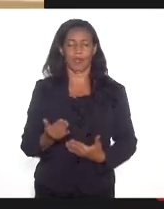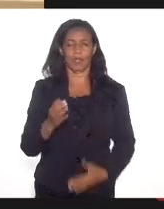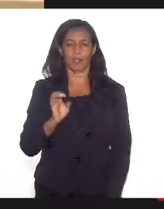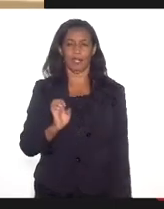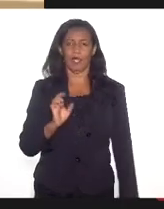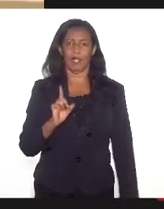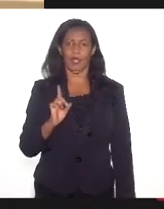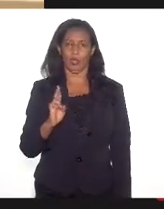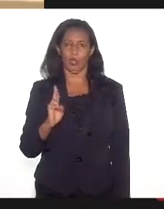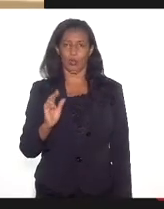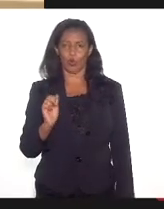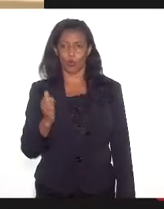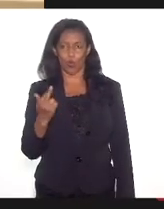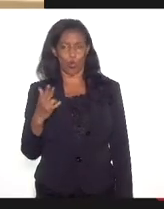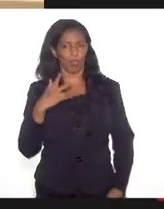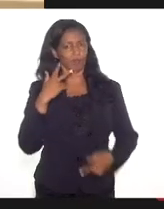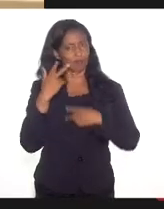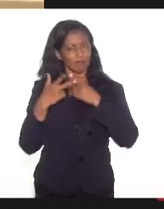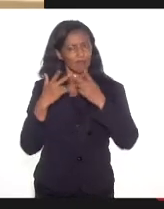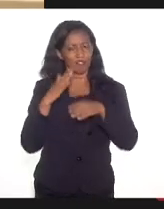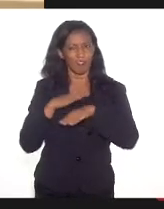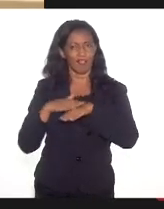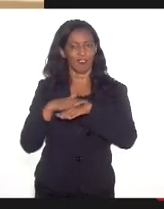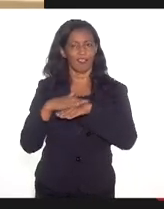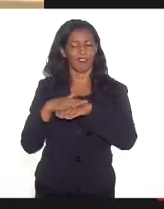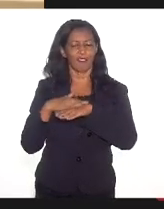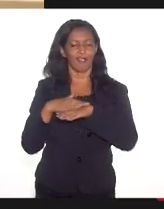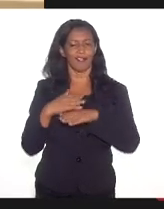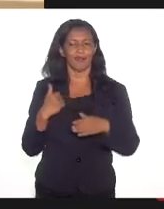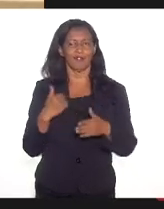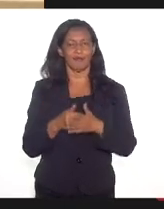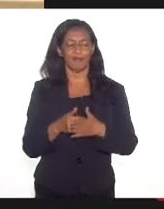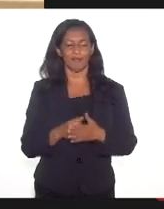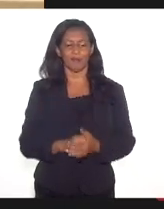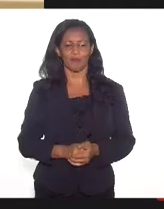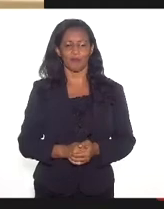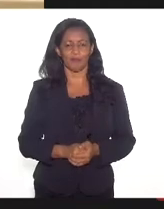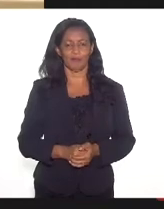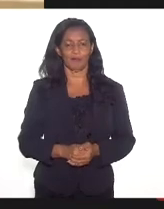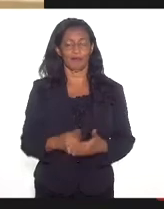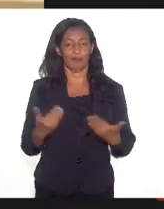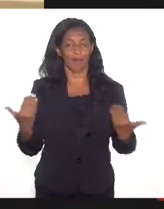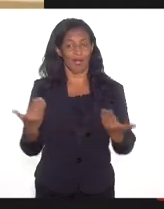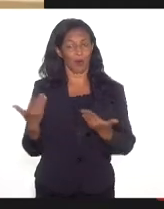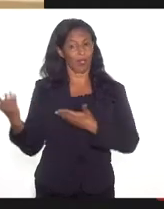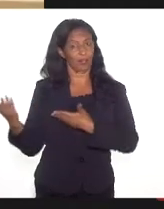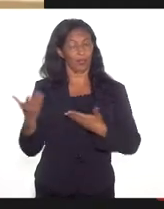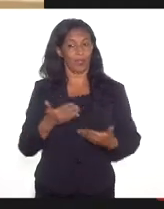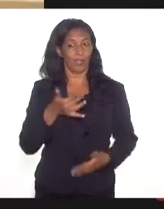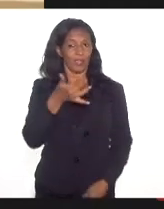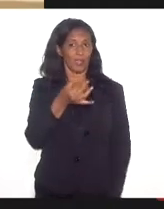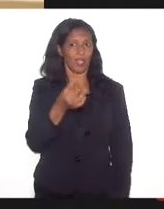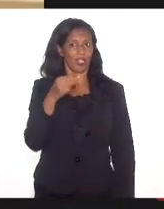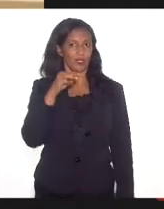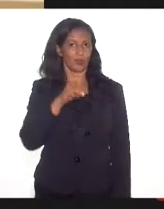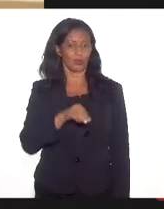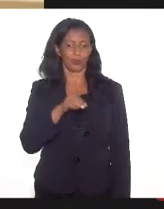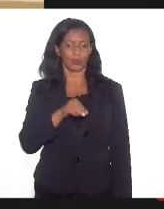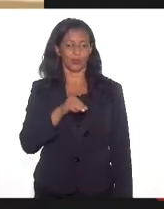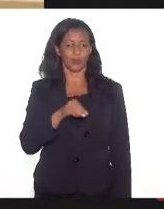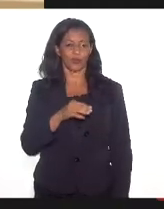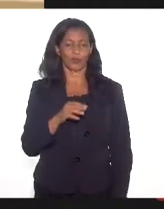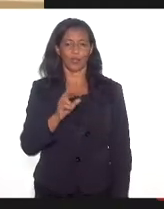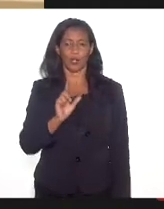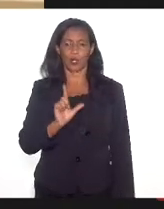Suplicy e nos falamos em breve agora gostaria de convidar para fazer o uso da palavra por 10 minutos a